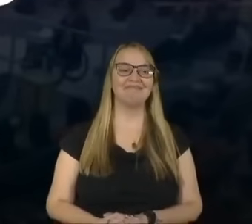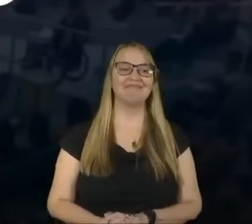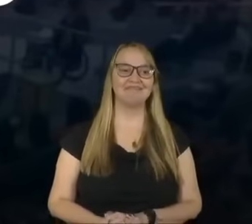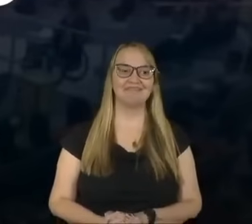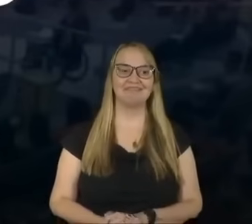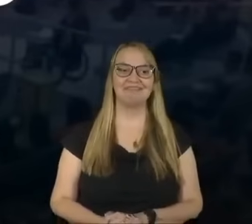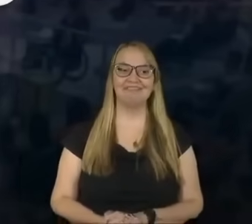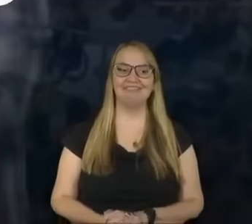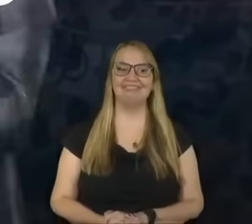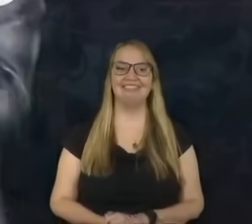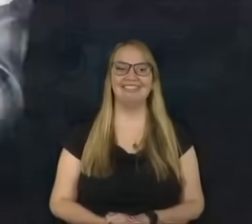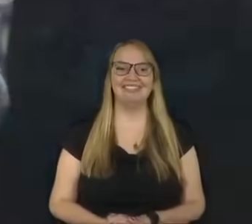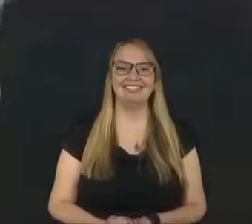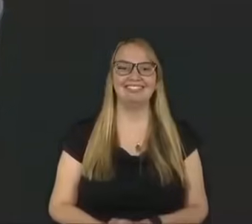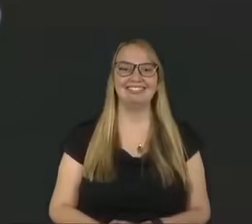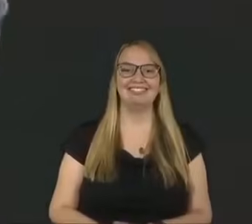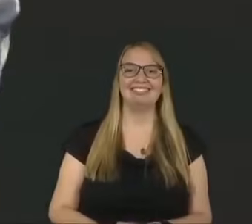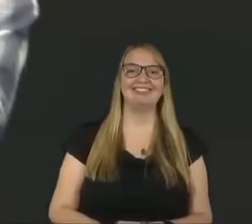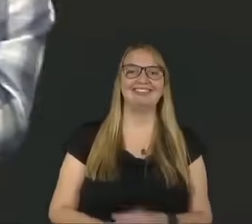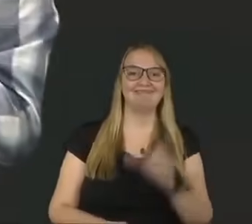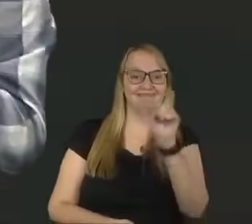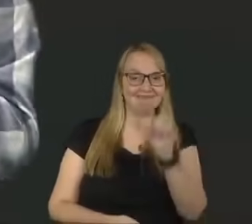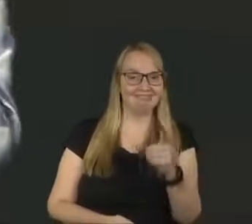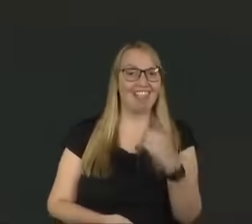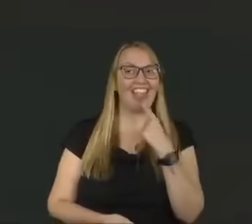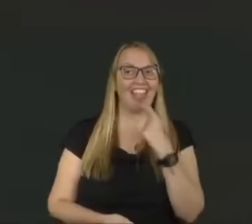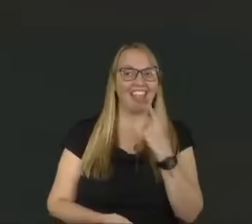linguarudas pessoas linguarudas